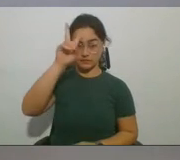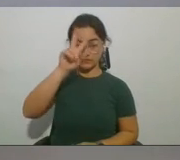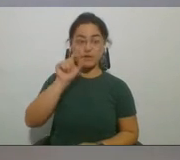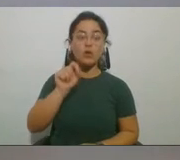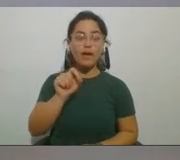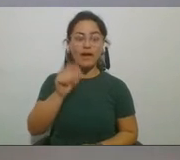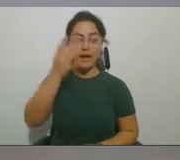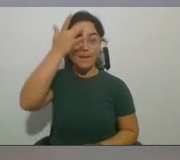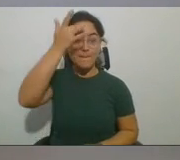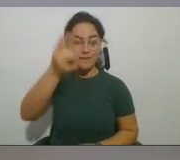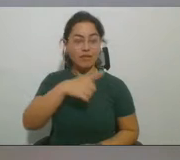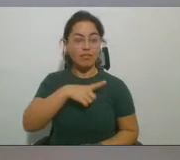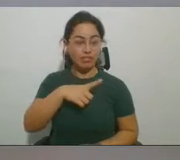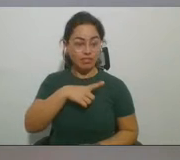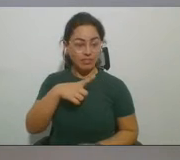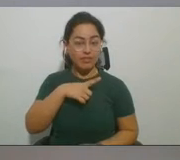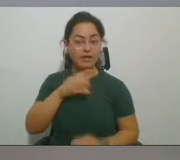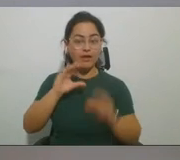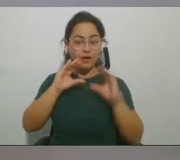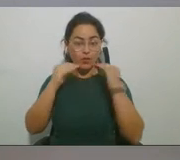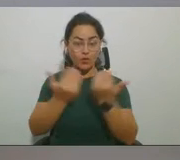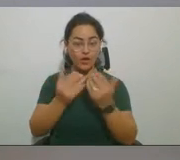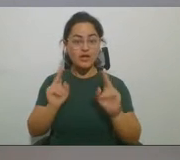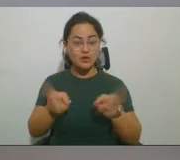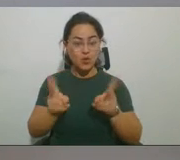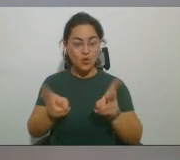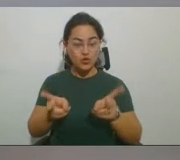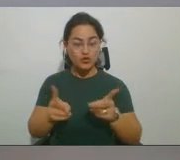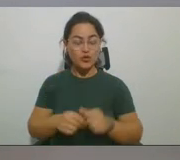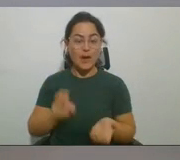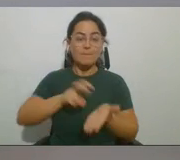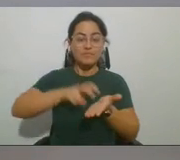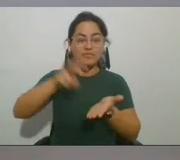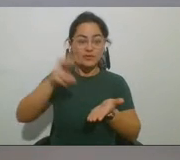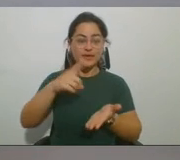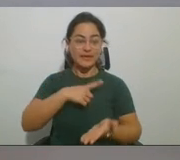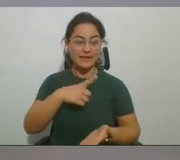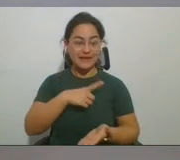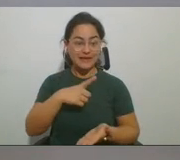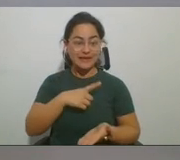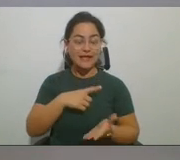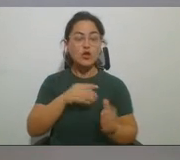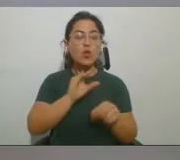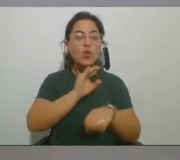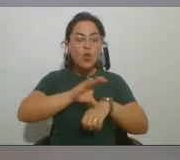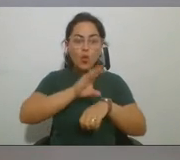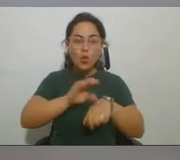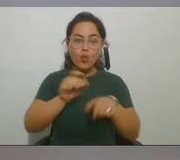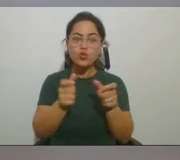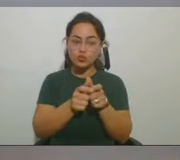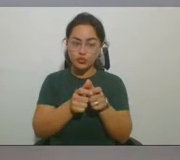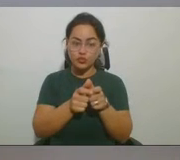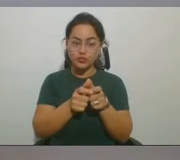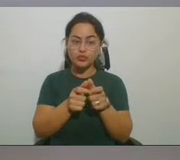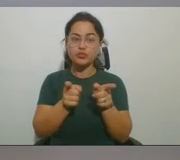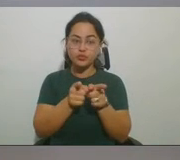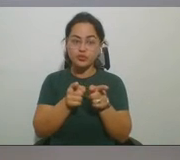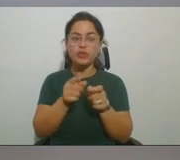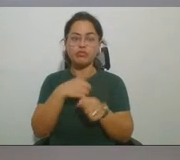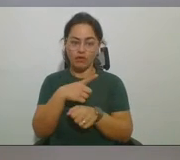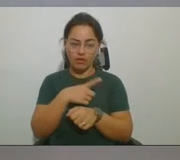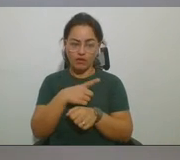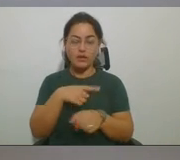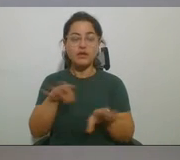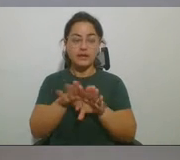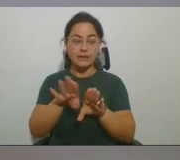Amanhã nós teremos a continuidade do congresso, logo pela manhã nós teremos minicursos, mas também teremos a